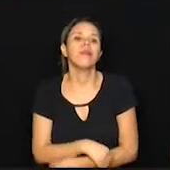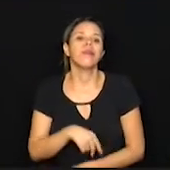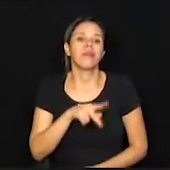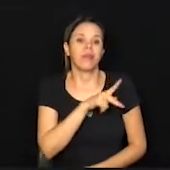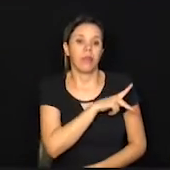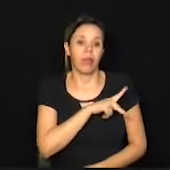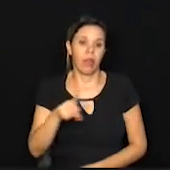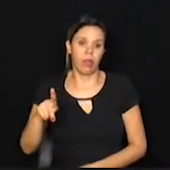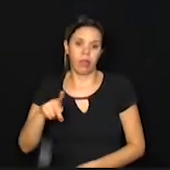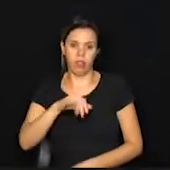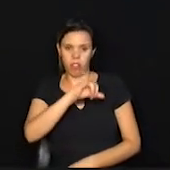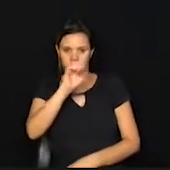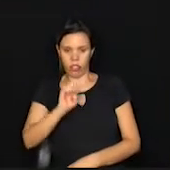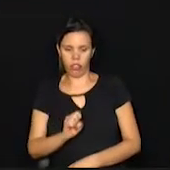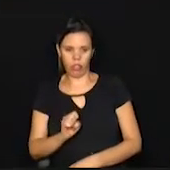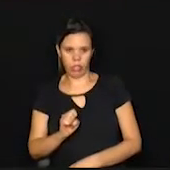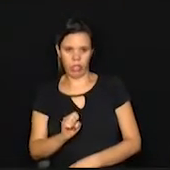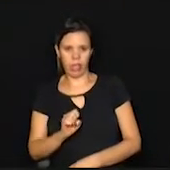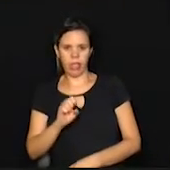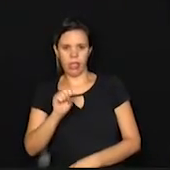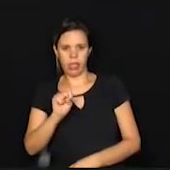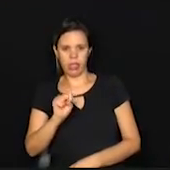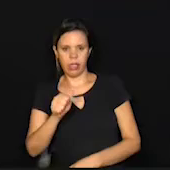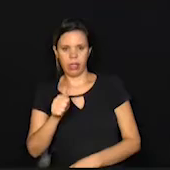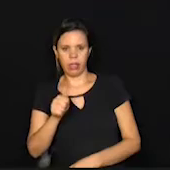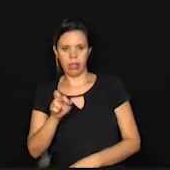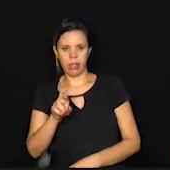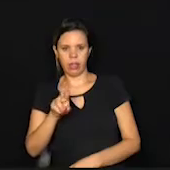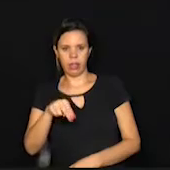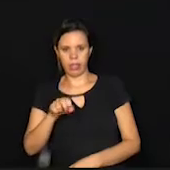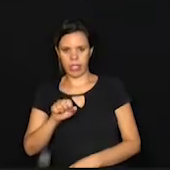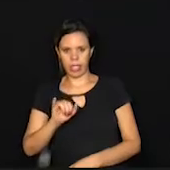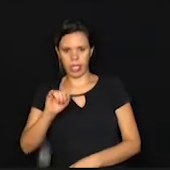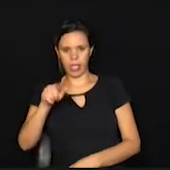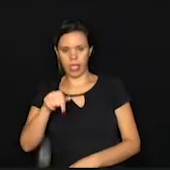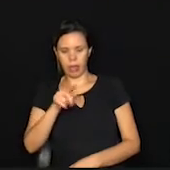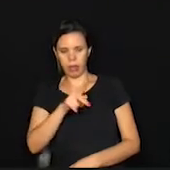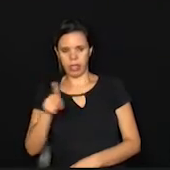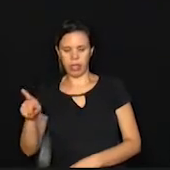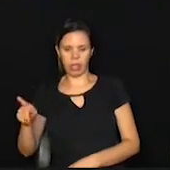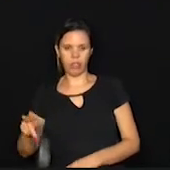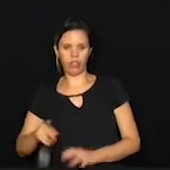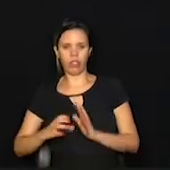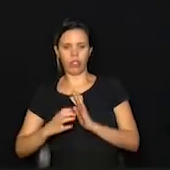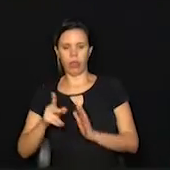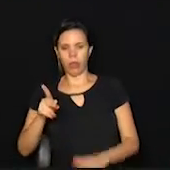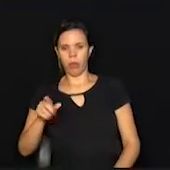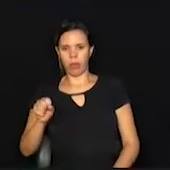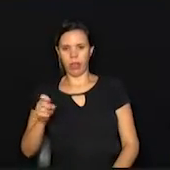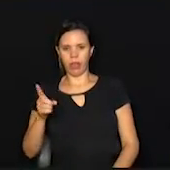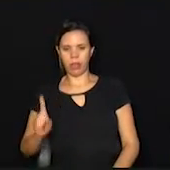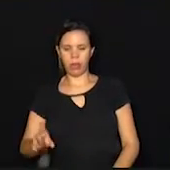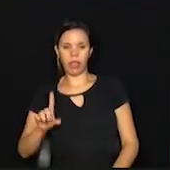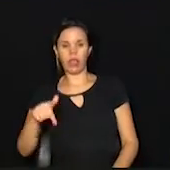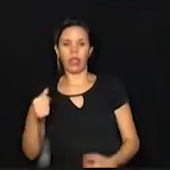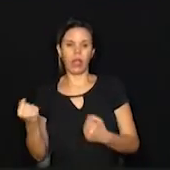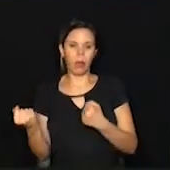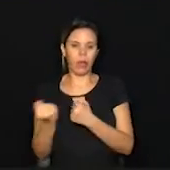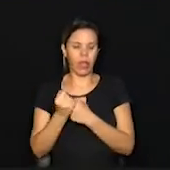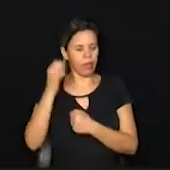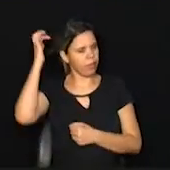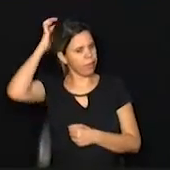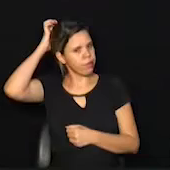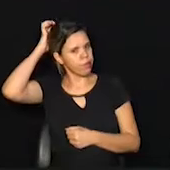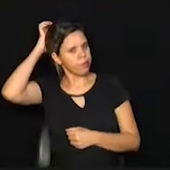presidida pelo José Sarney era o presidente do PDS tem que o Sarney apoiava o Mário Andreazza ele